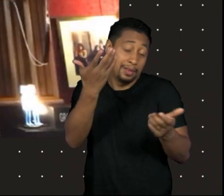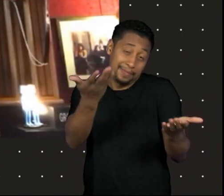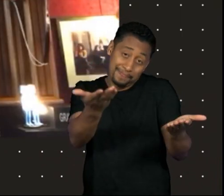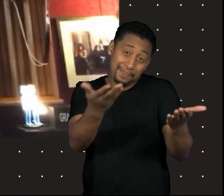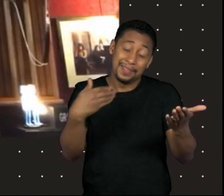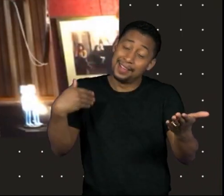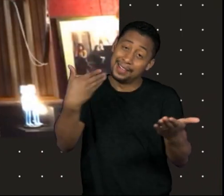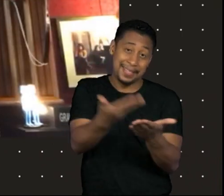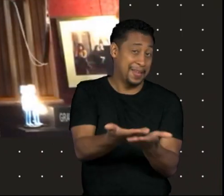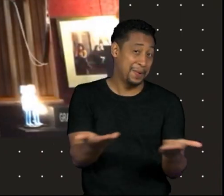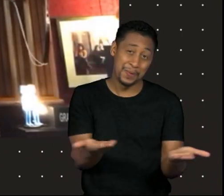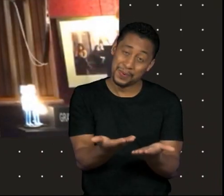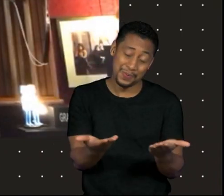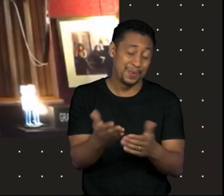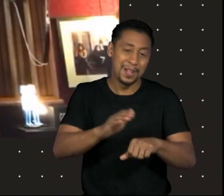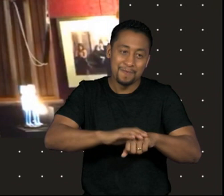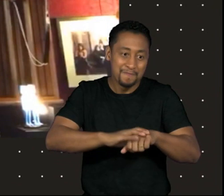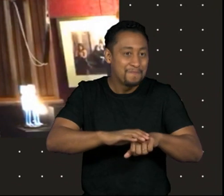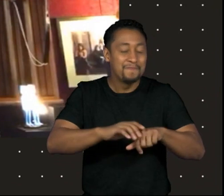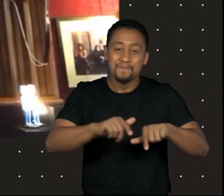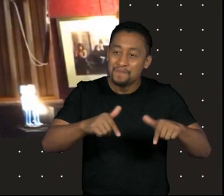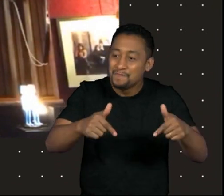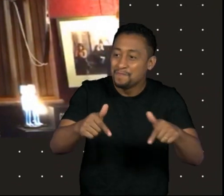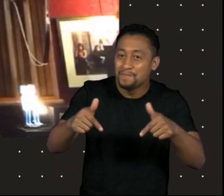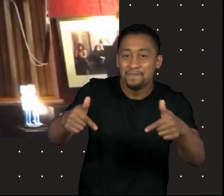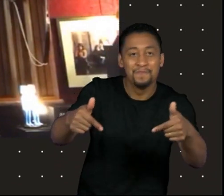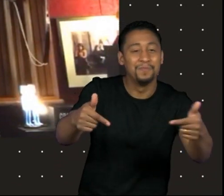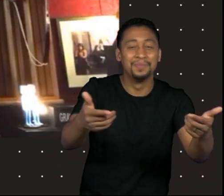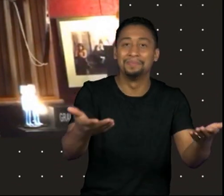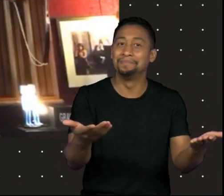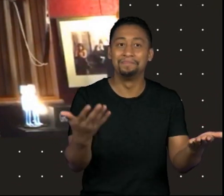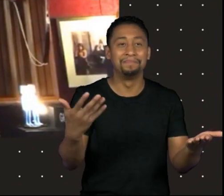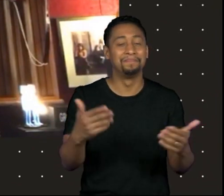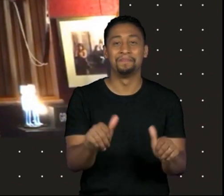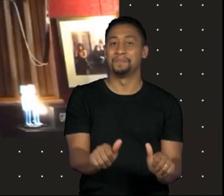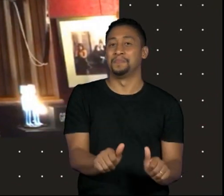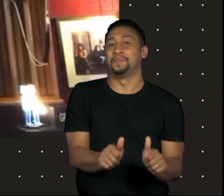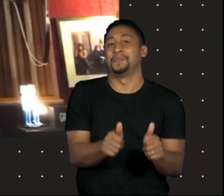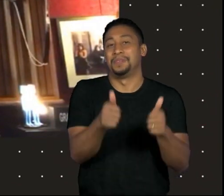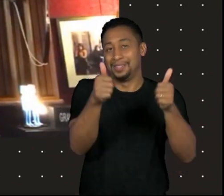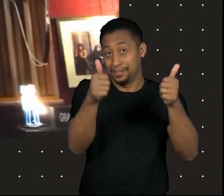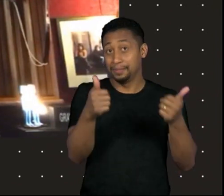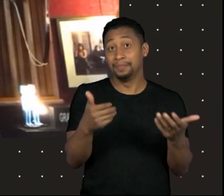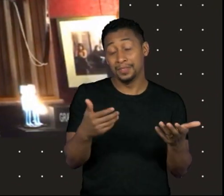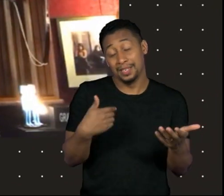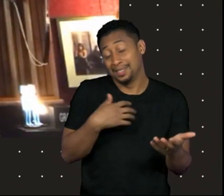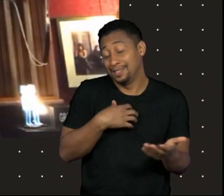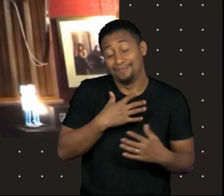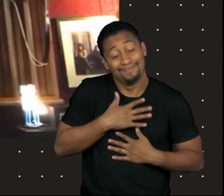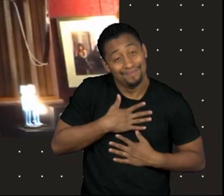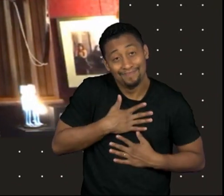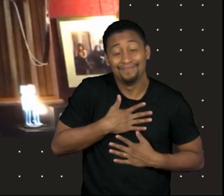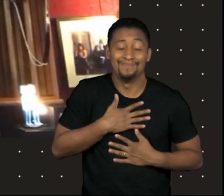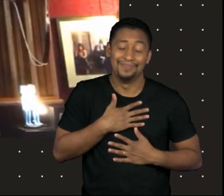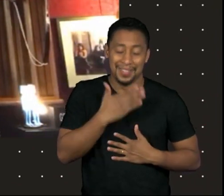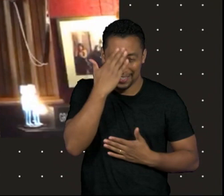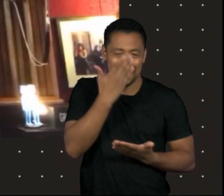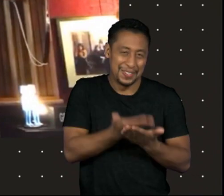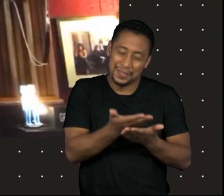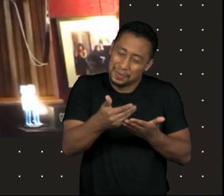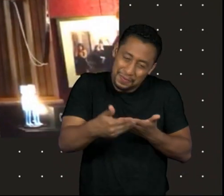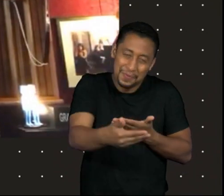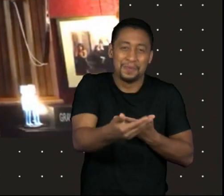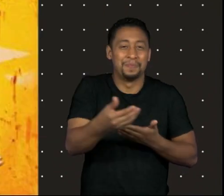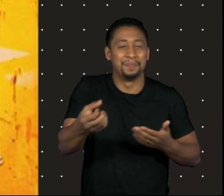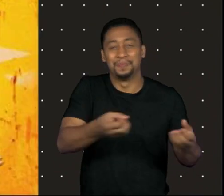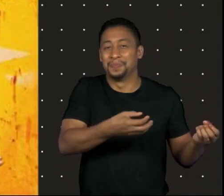dia melhor. E eu tô aqui sempre torcendo para que ela faça sempre muito sucesso e muita coisa boa pro público